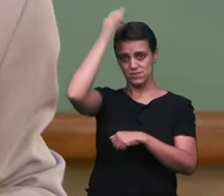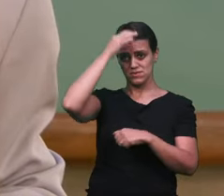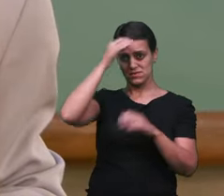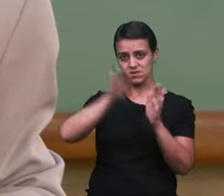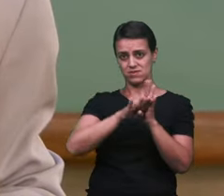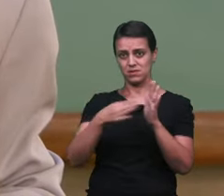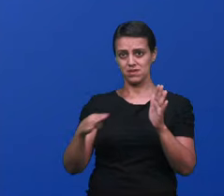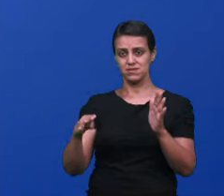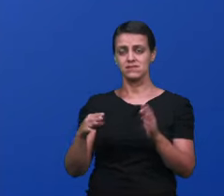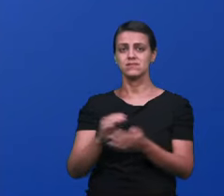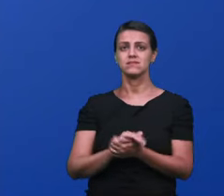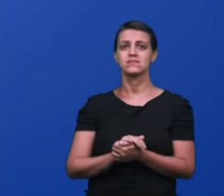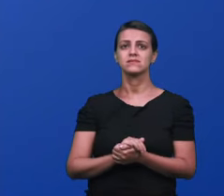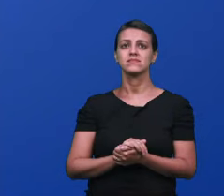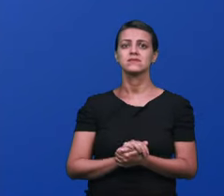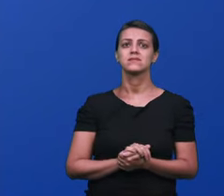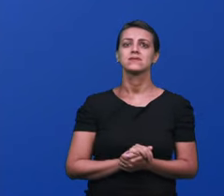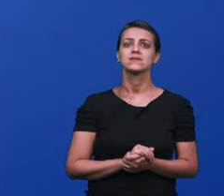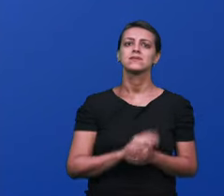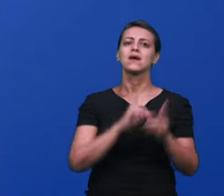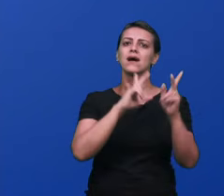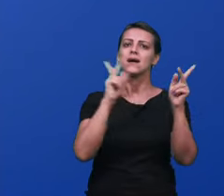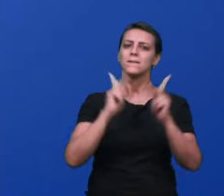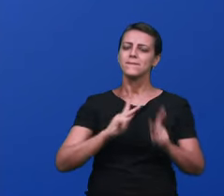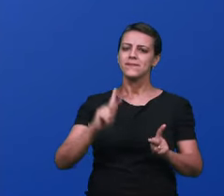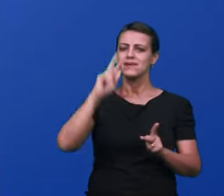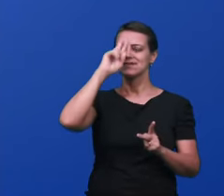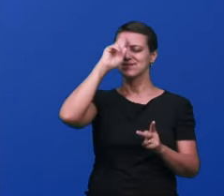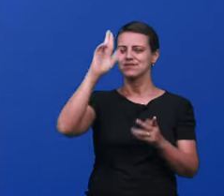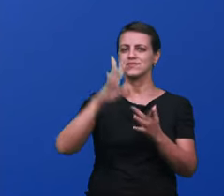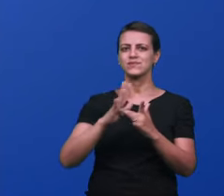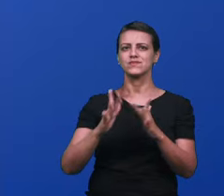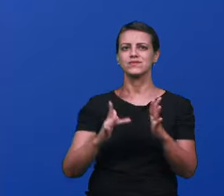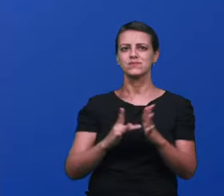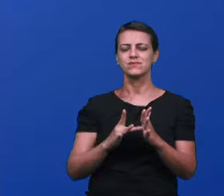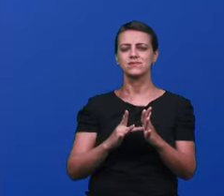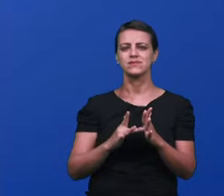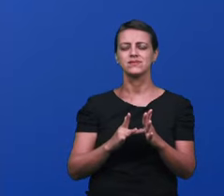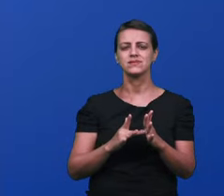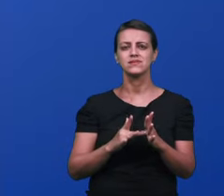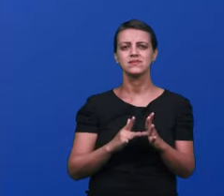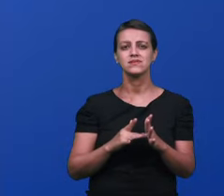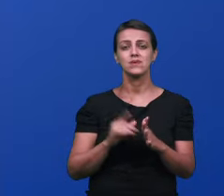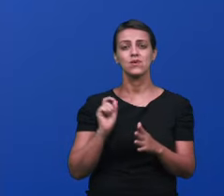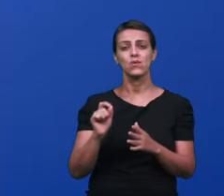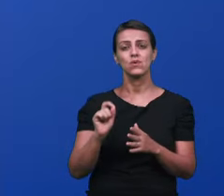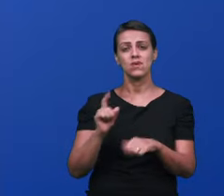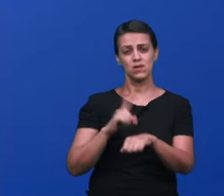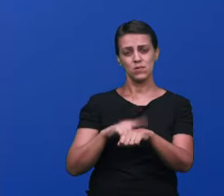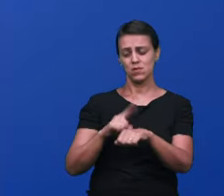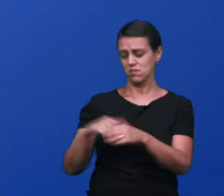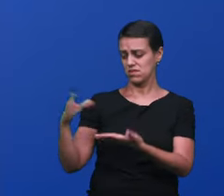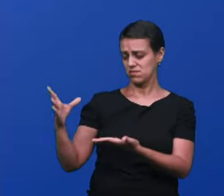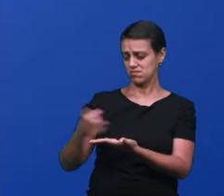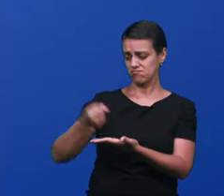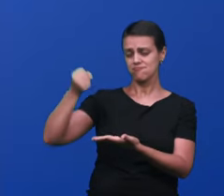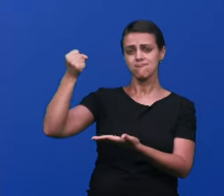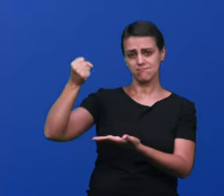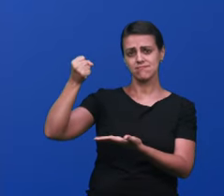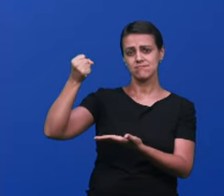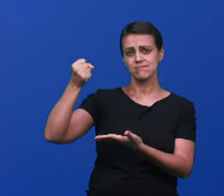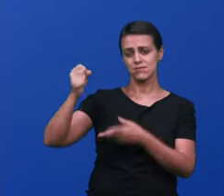Pastor Ademir. Irmãos, a paz do Senhor Jesus. Na verdade, o arrebatamento da igreja